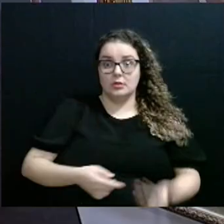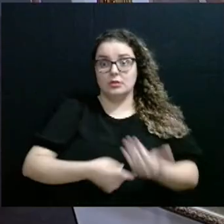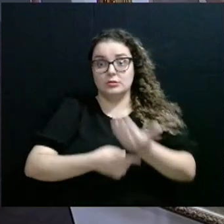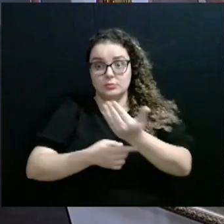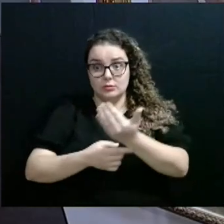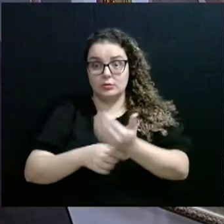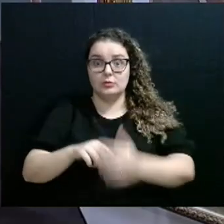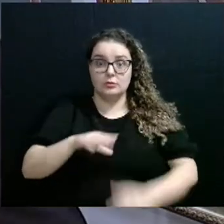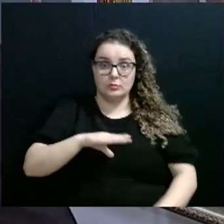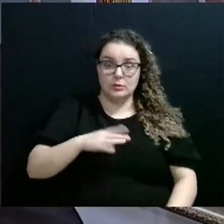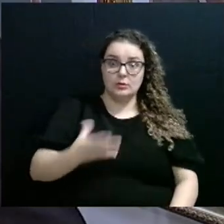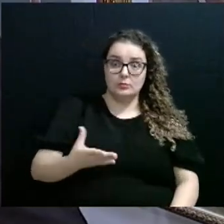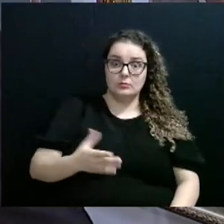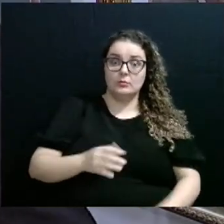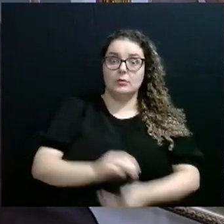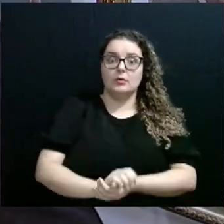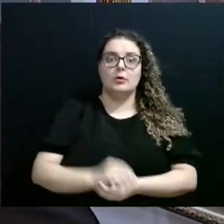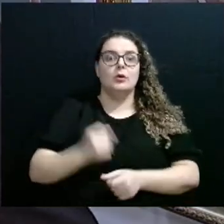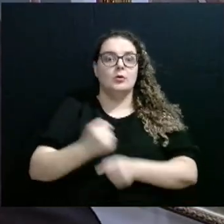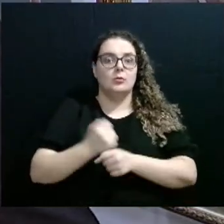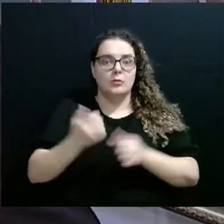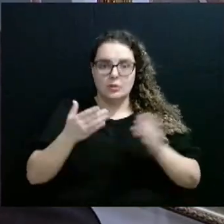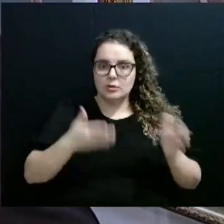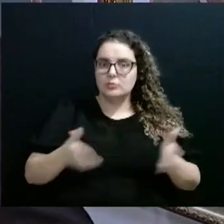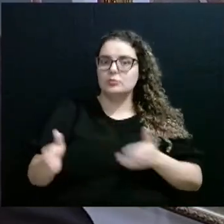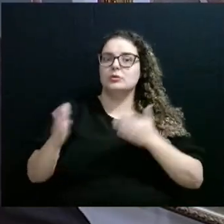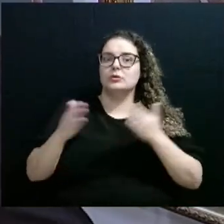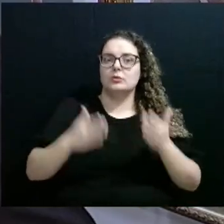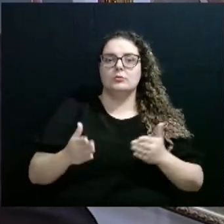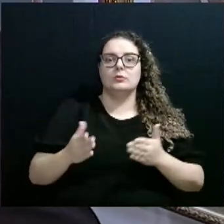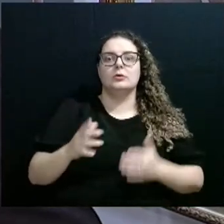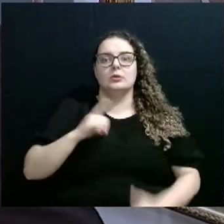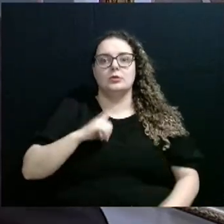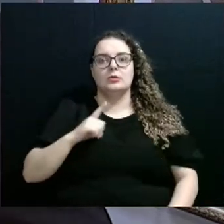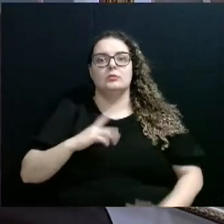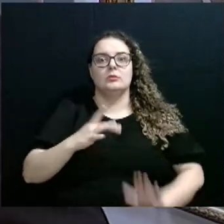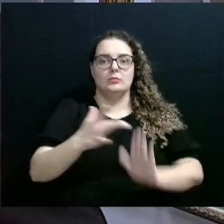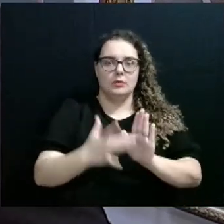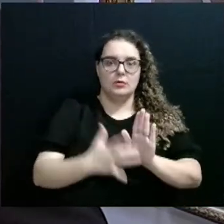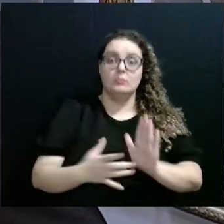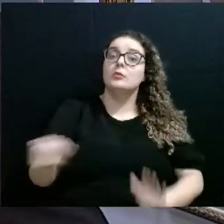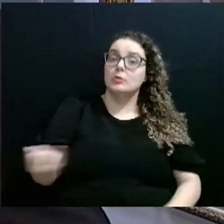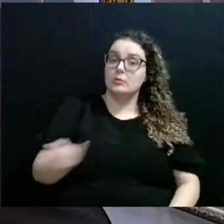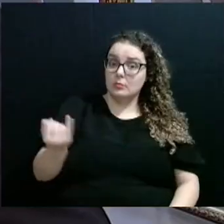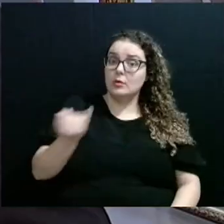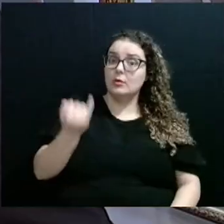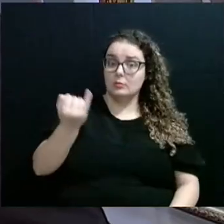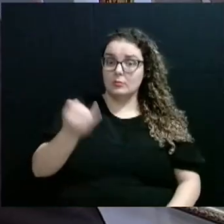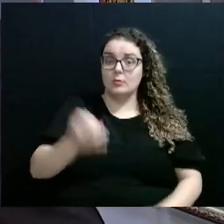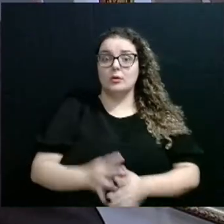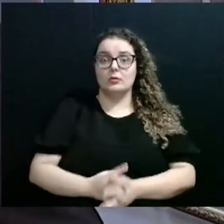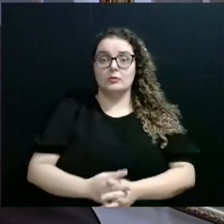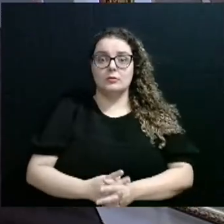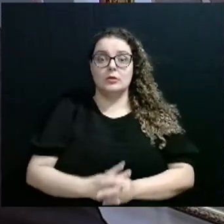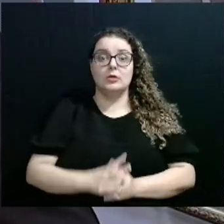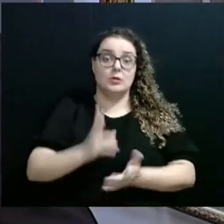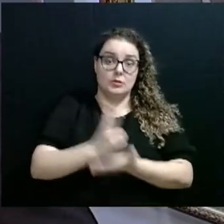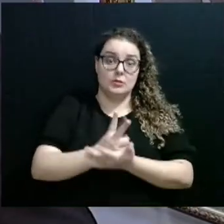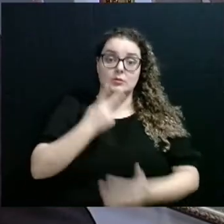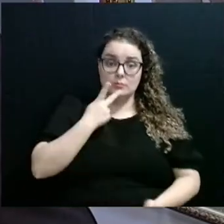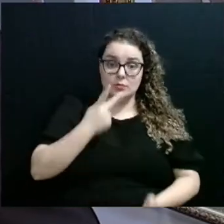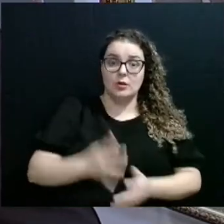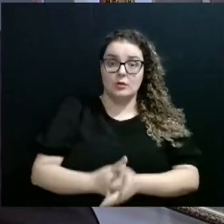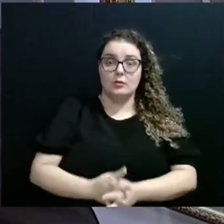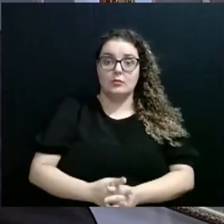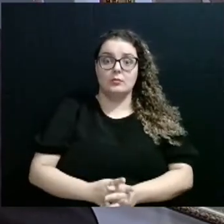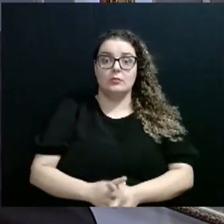bastante produtivo, né? Tivemos bastante pautas aí relevantes, importantes. Eu sempre tenho falado, não me canso